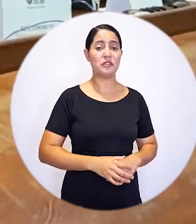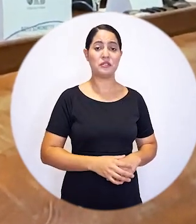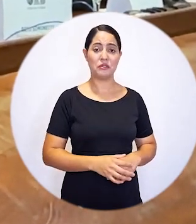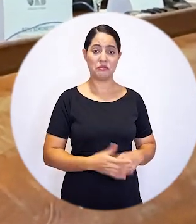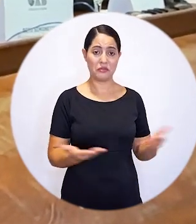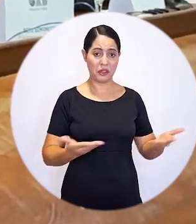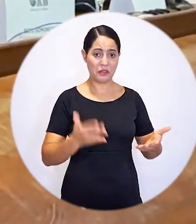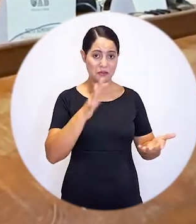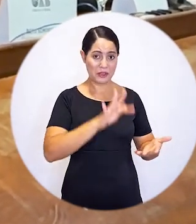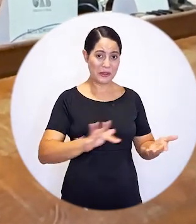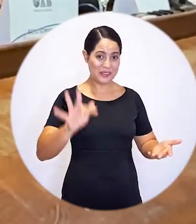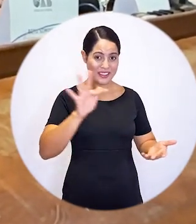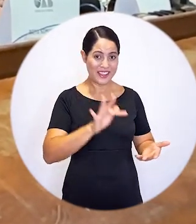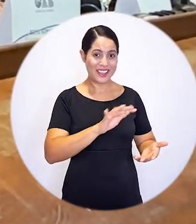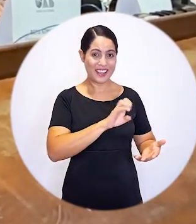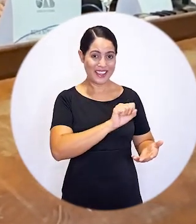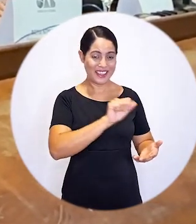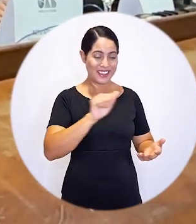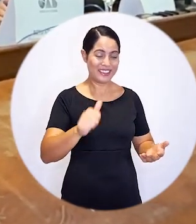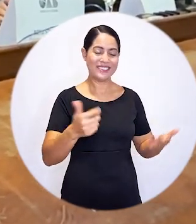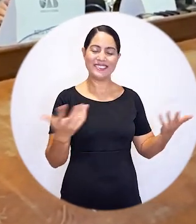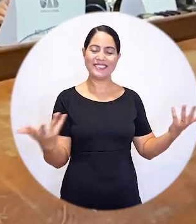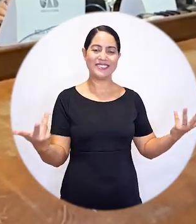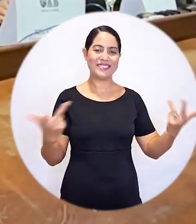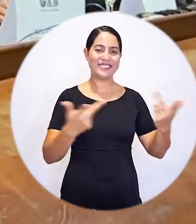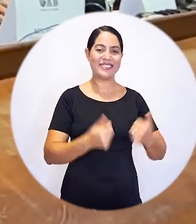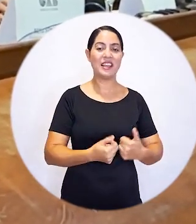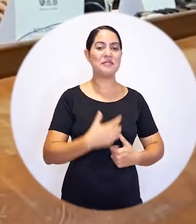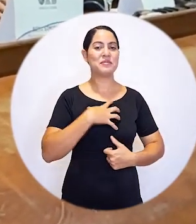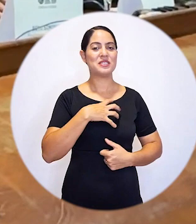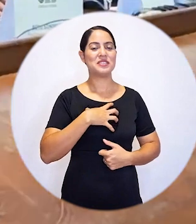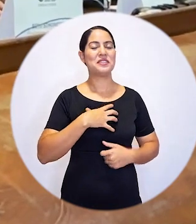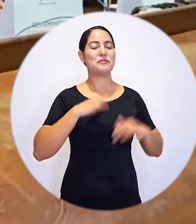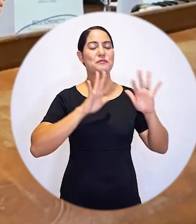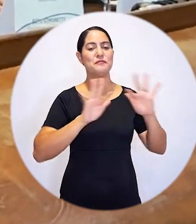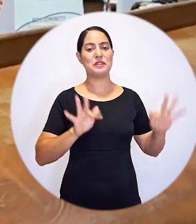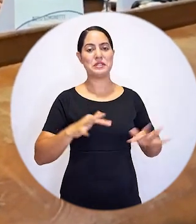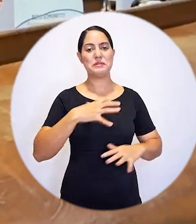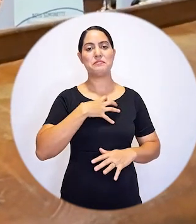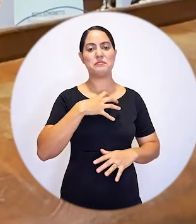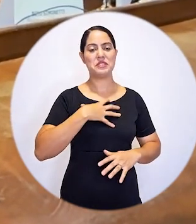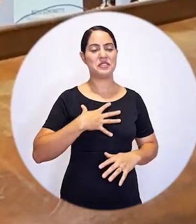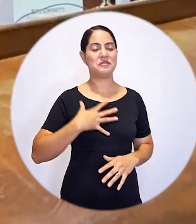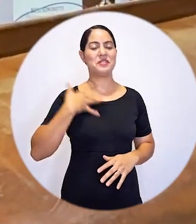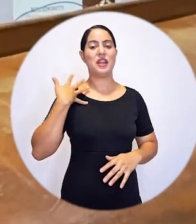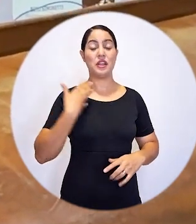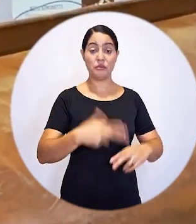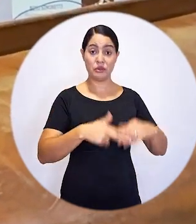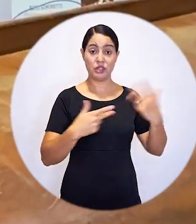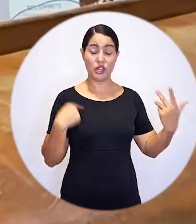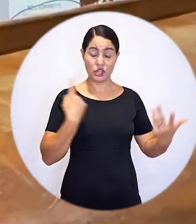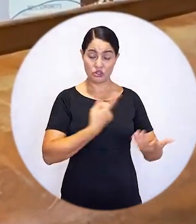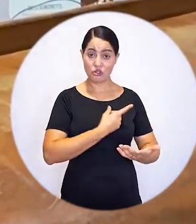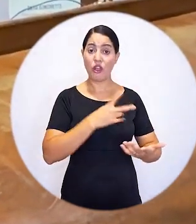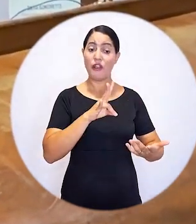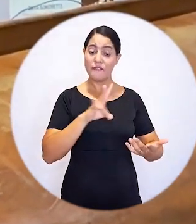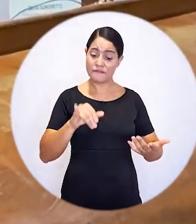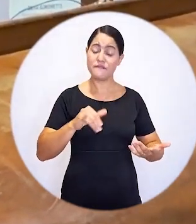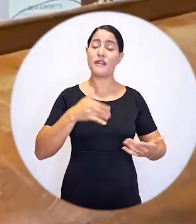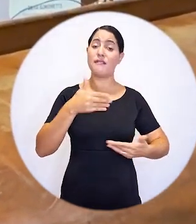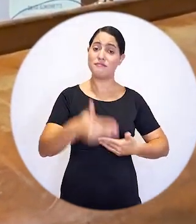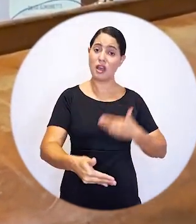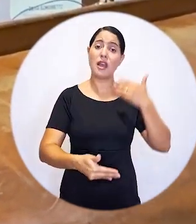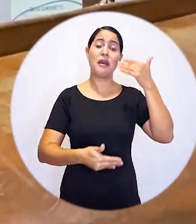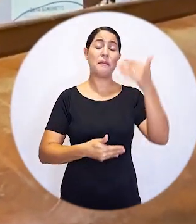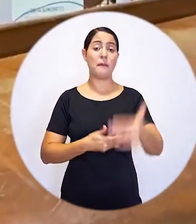da escola, agora a faculdade, meu caro presidente, nós estamos muito felizes e honrados de estar dando essa autorização aqui hoje, porque sabemos que